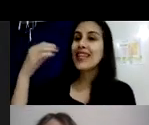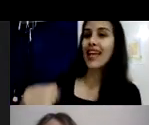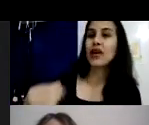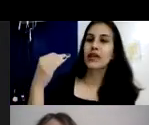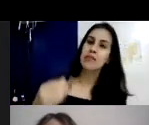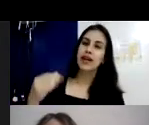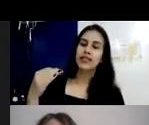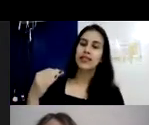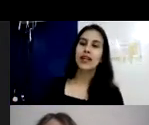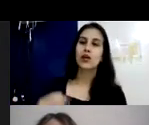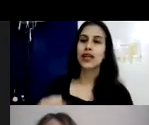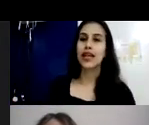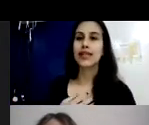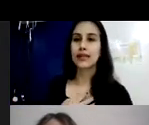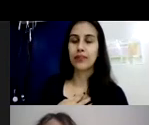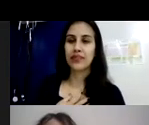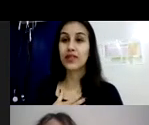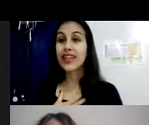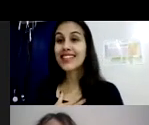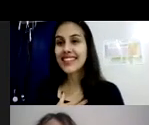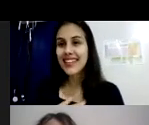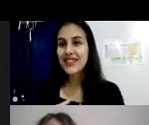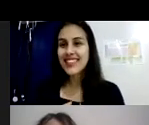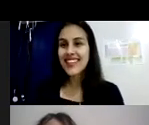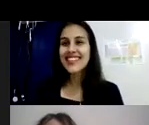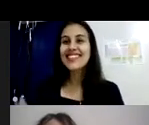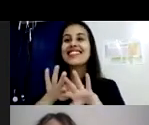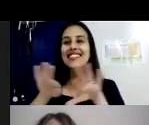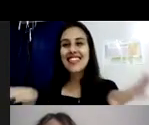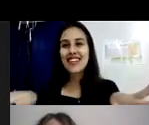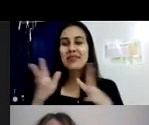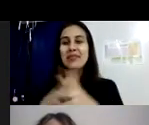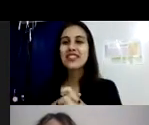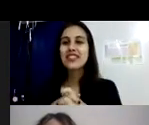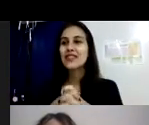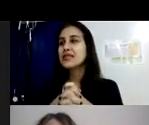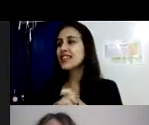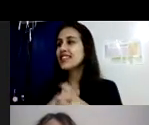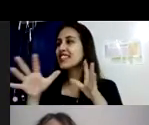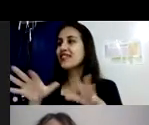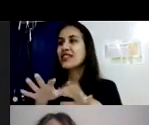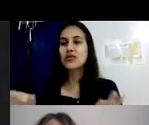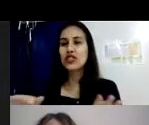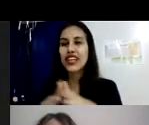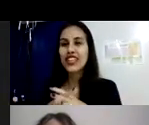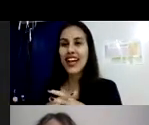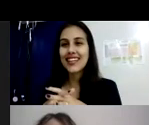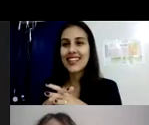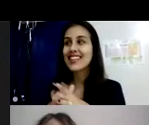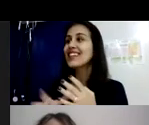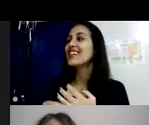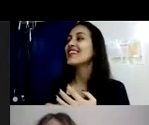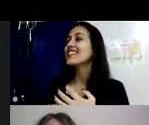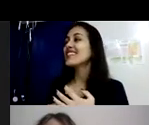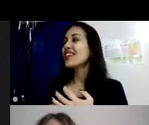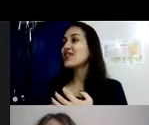Mas é o que mais causa queda. Então, o que a gente tem que fazer? Tirar o tapete. Ou seja, ela já vai nos odiar de cara,